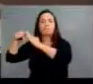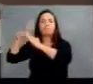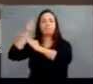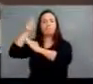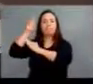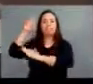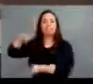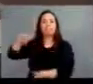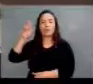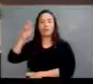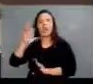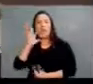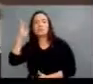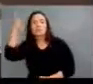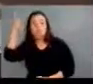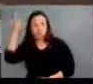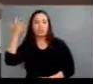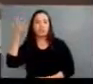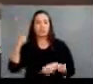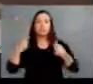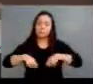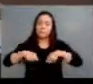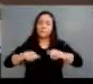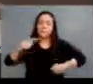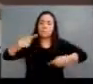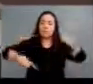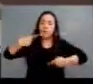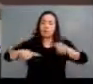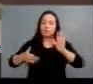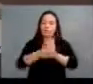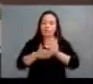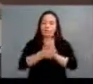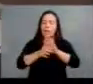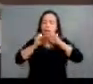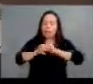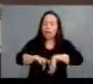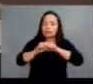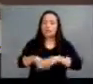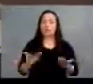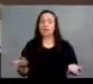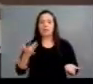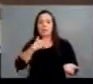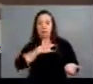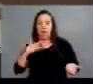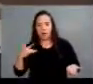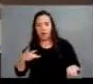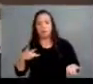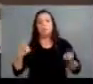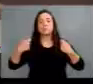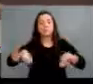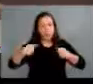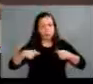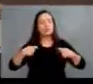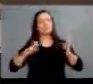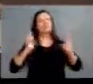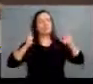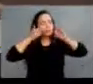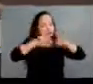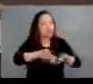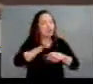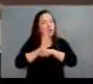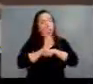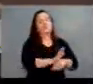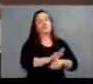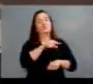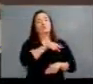de referência. É necessário que as políticas de educação e de saúde estejam preparadas para o combate